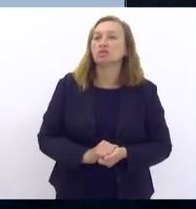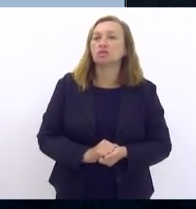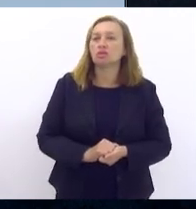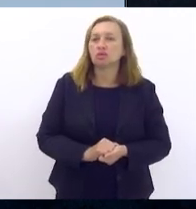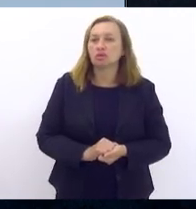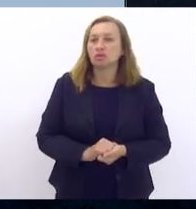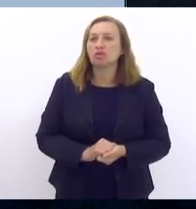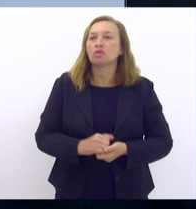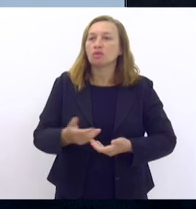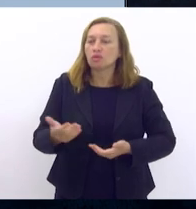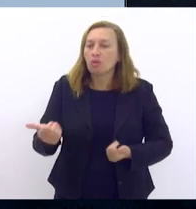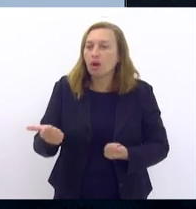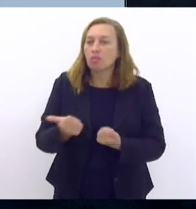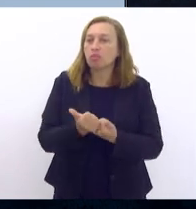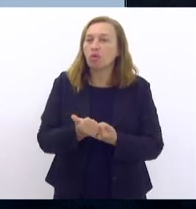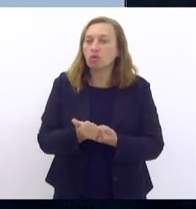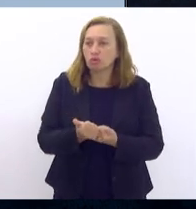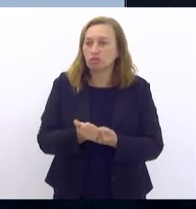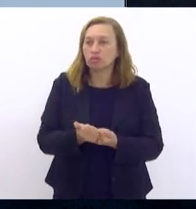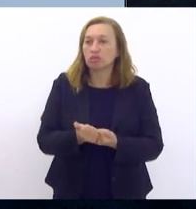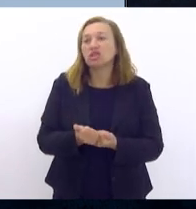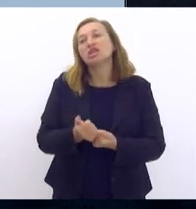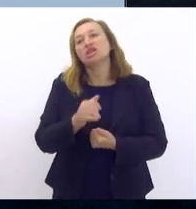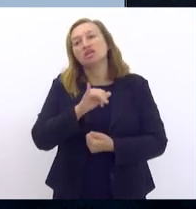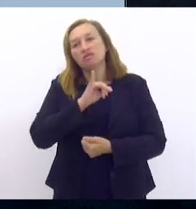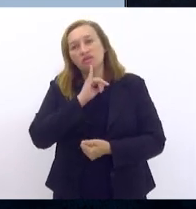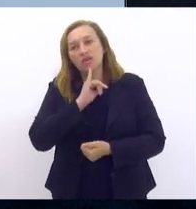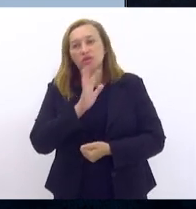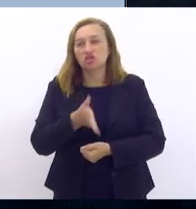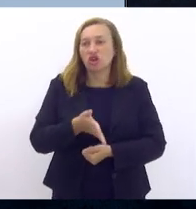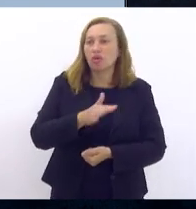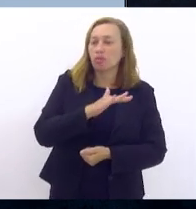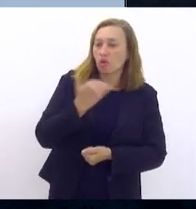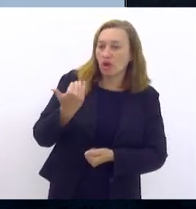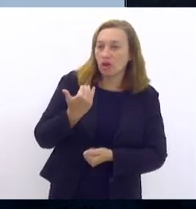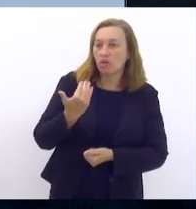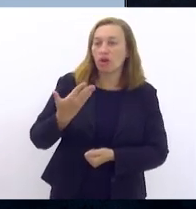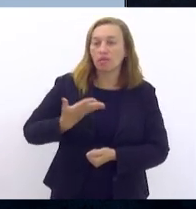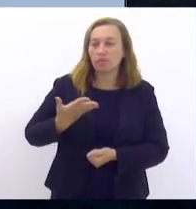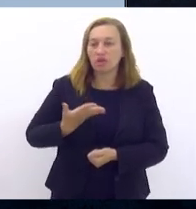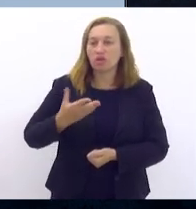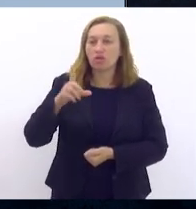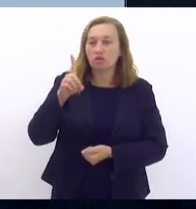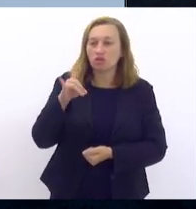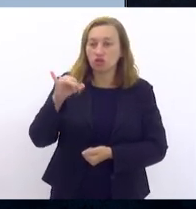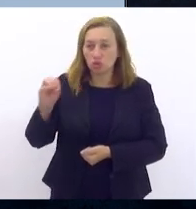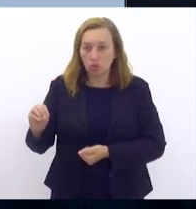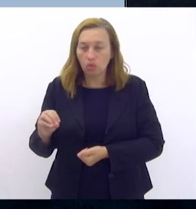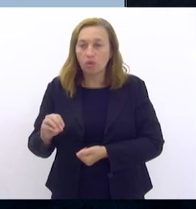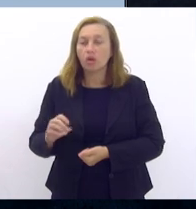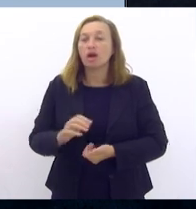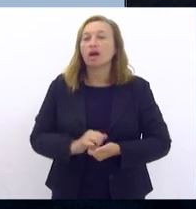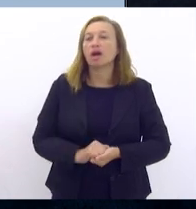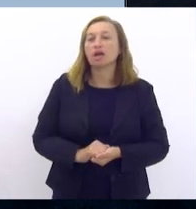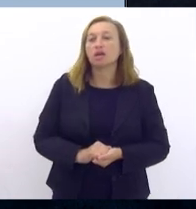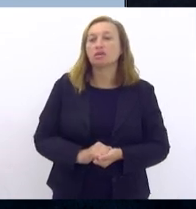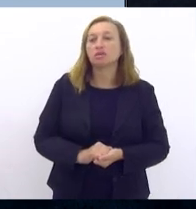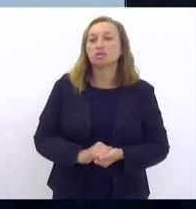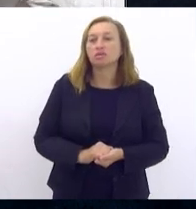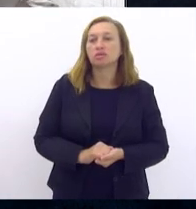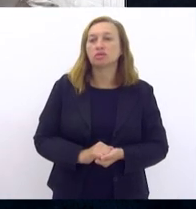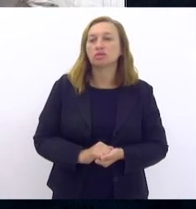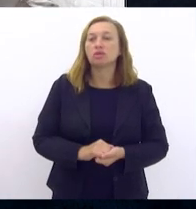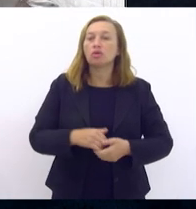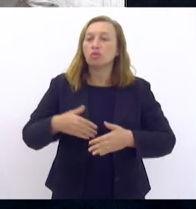um grande colaborador que infelizmente partiu né Muito muito precocemente né tá trazendo